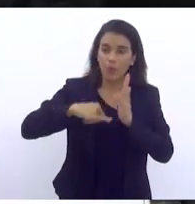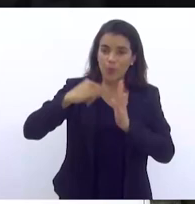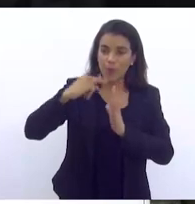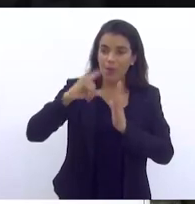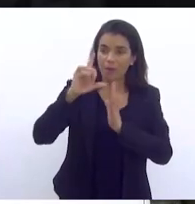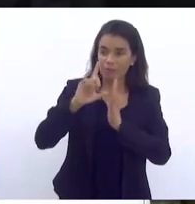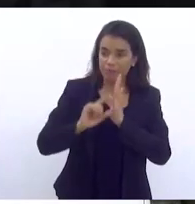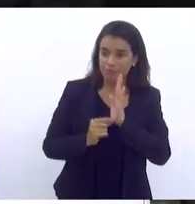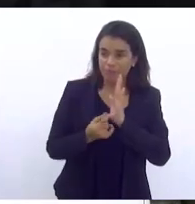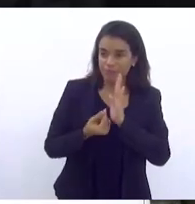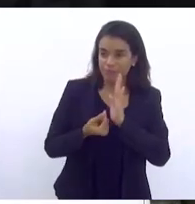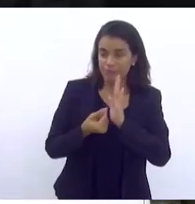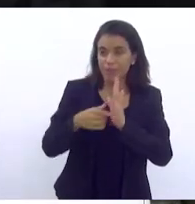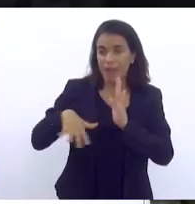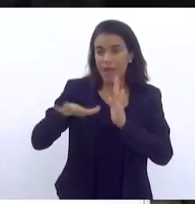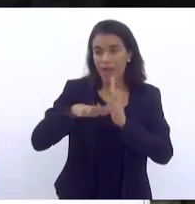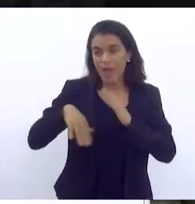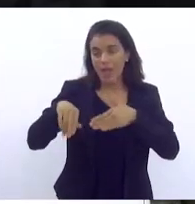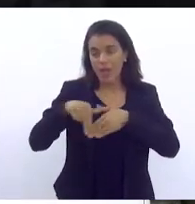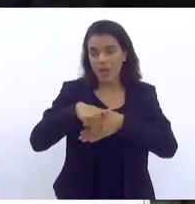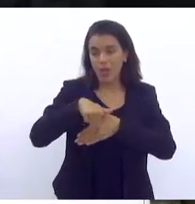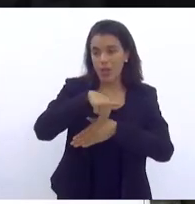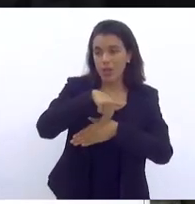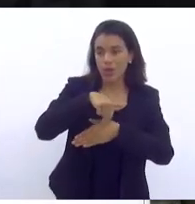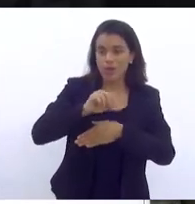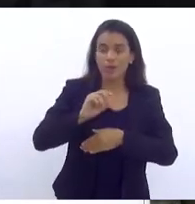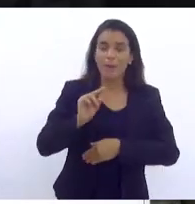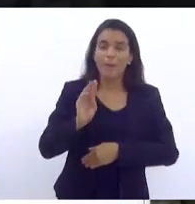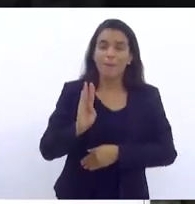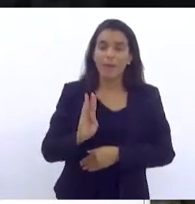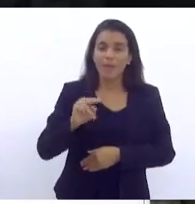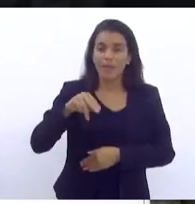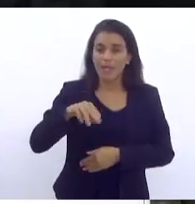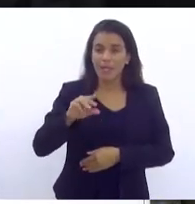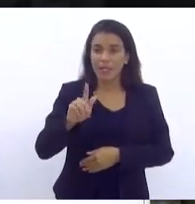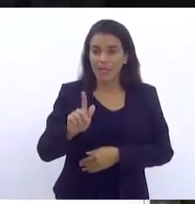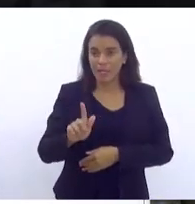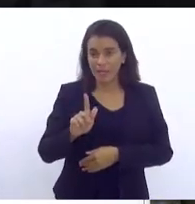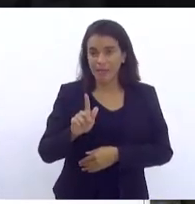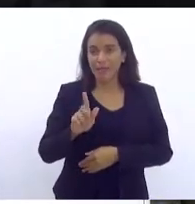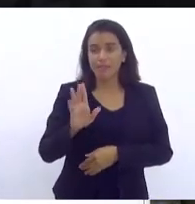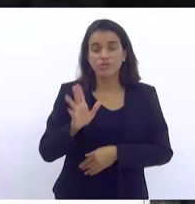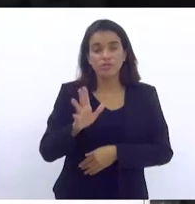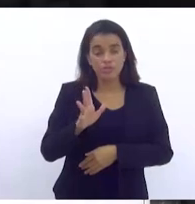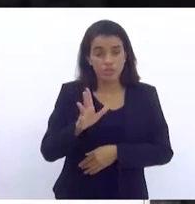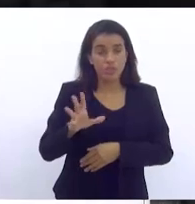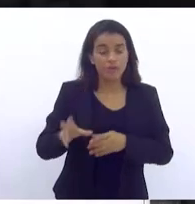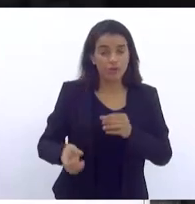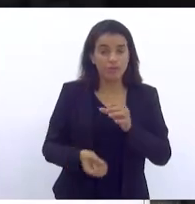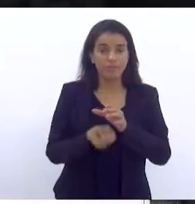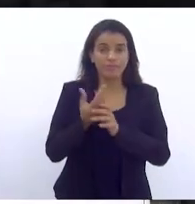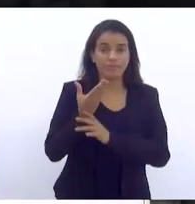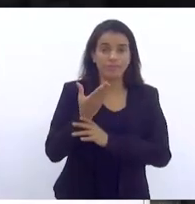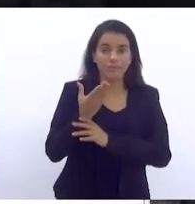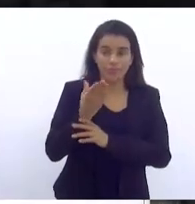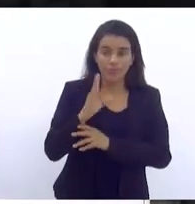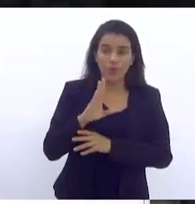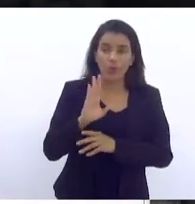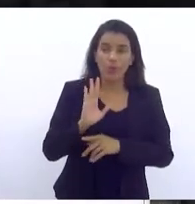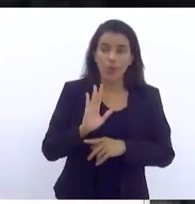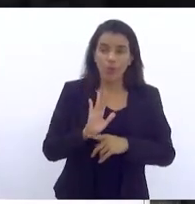respeita isso Especialmente na Zona Norte tem muitos ainda de BNH de de de de quees já foram constituídos né com com esse